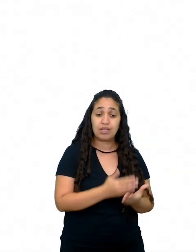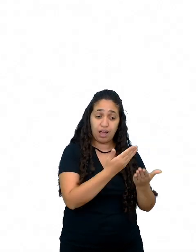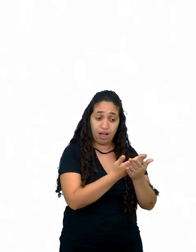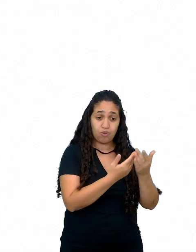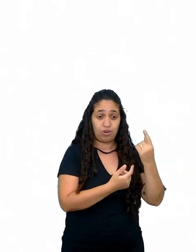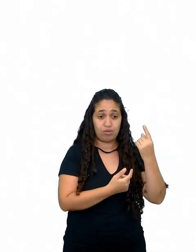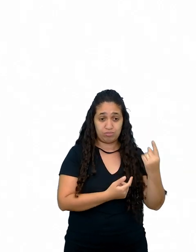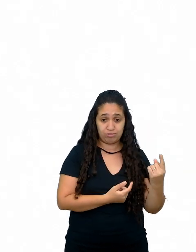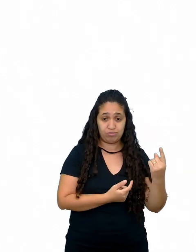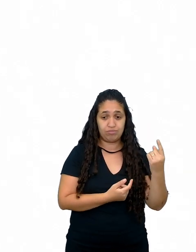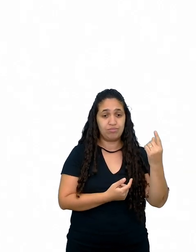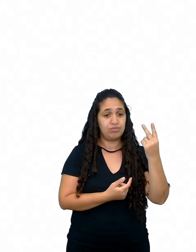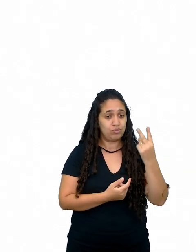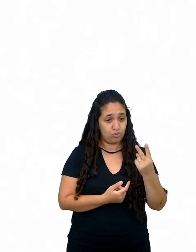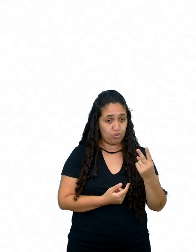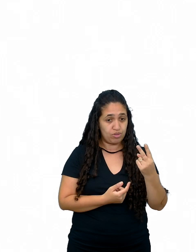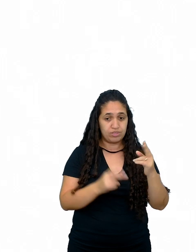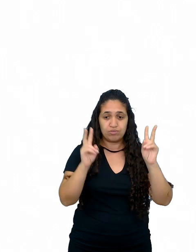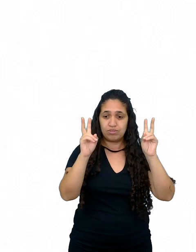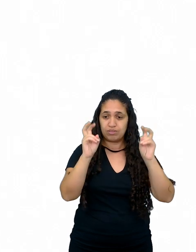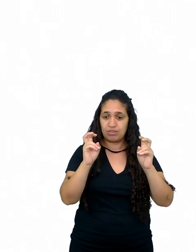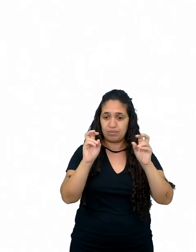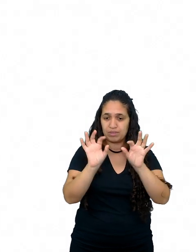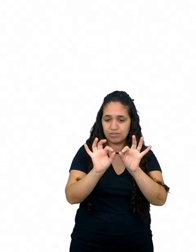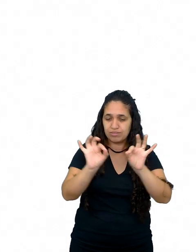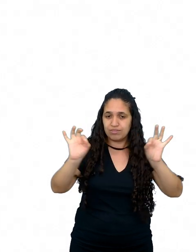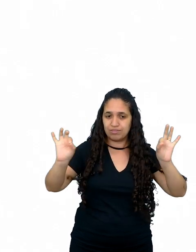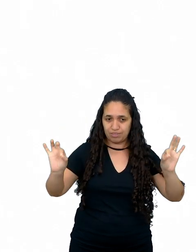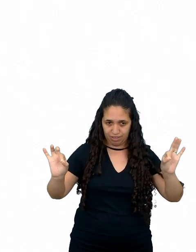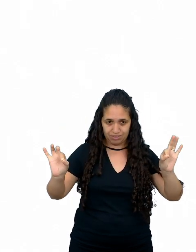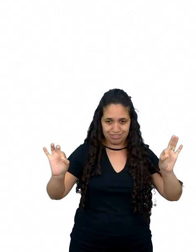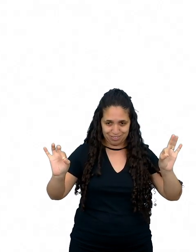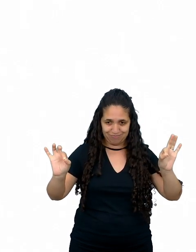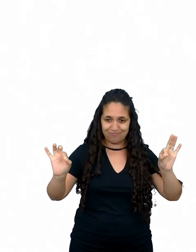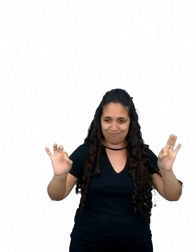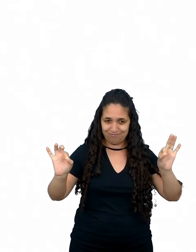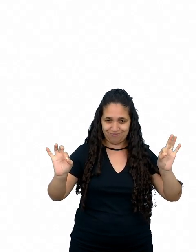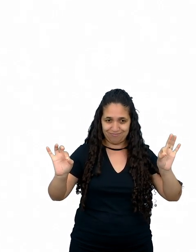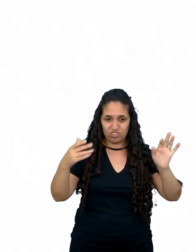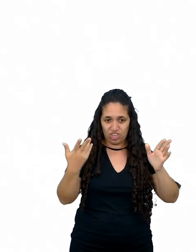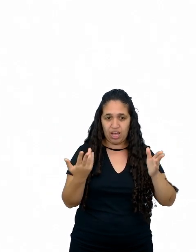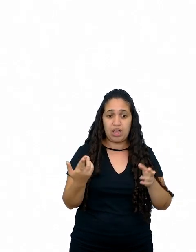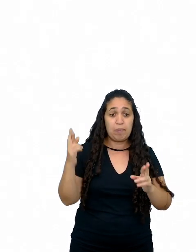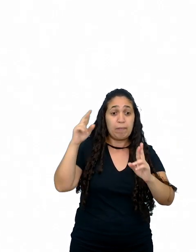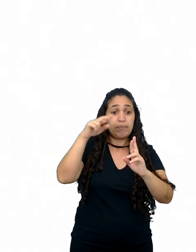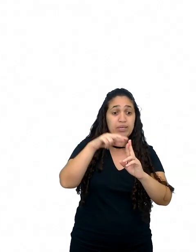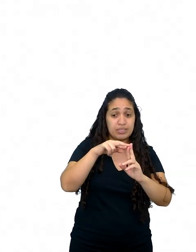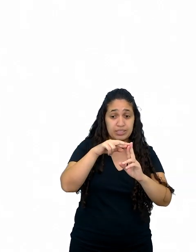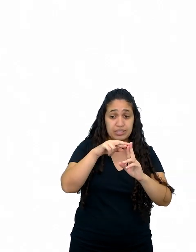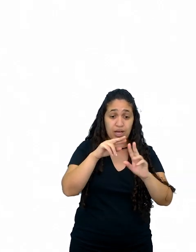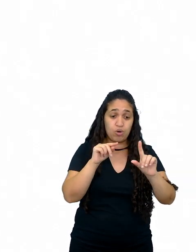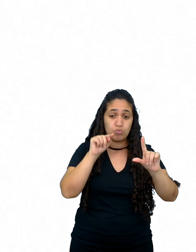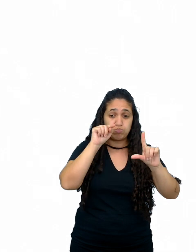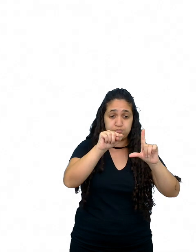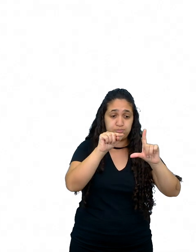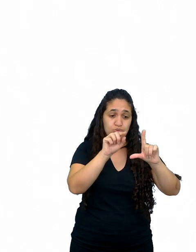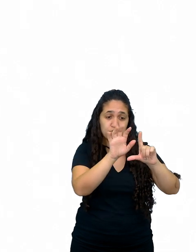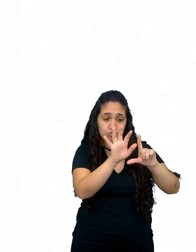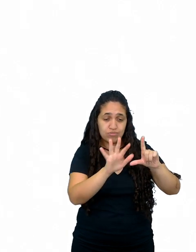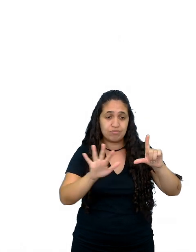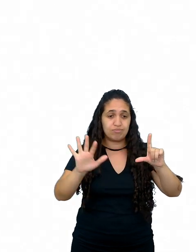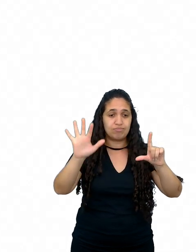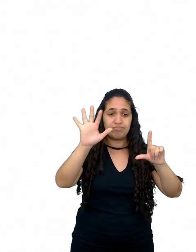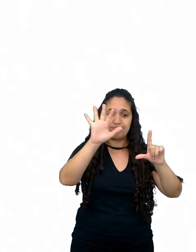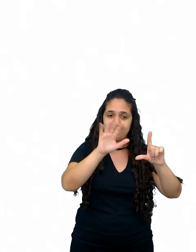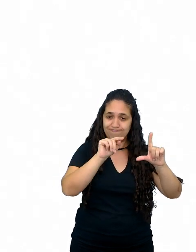e 2 vai falar de distância. Então, ela vai, primeiro, né, representar os pontos no plano cartesiano. Se eu não